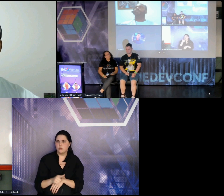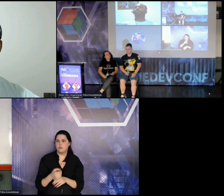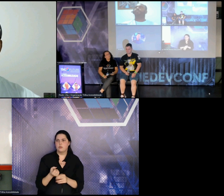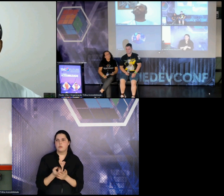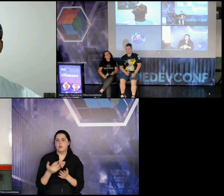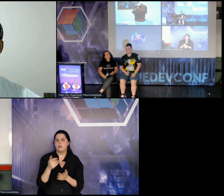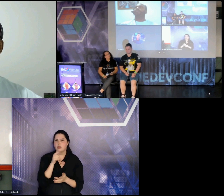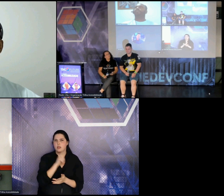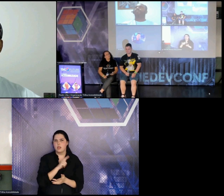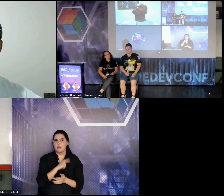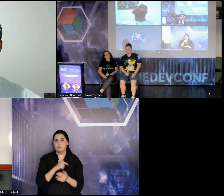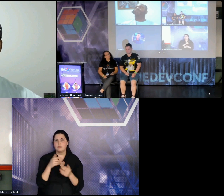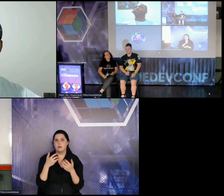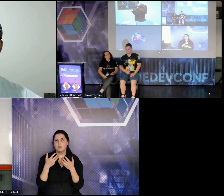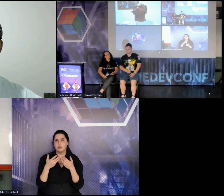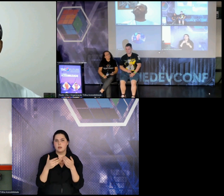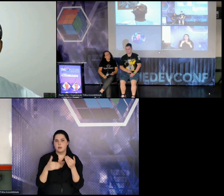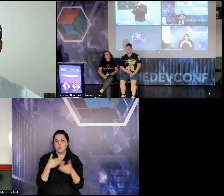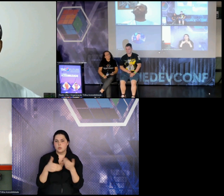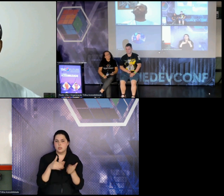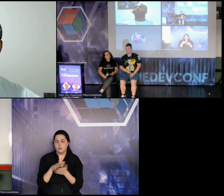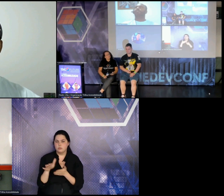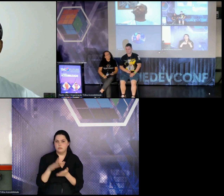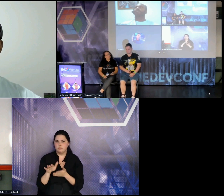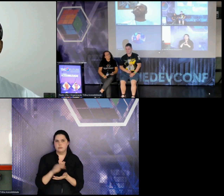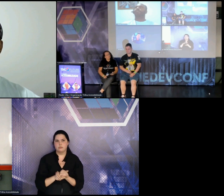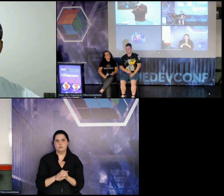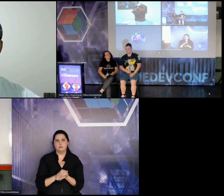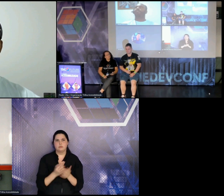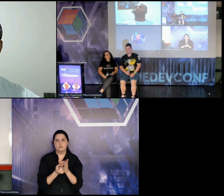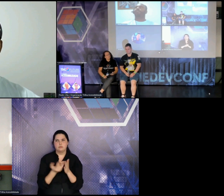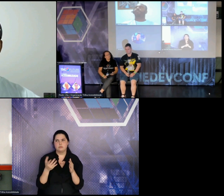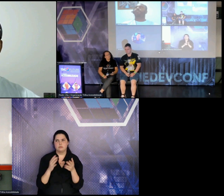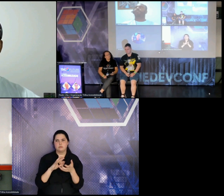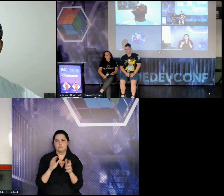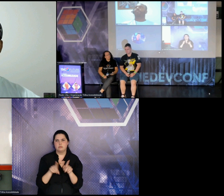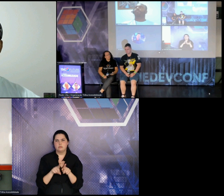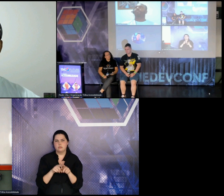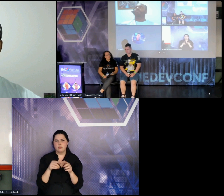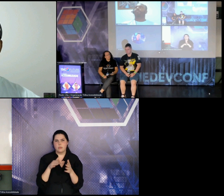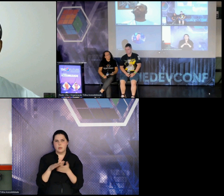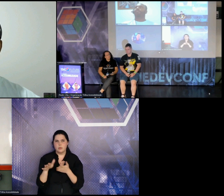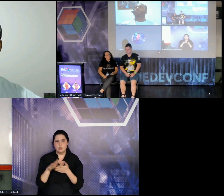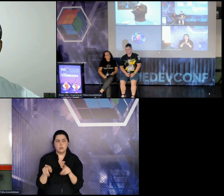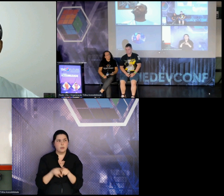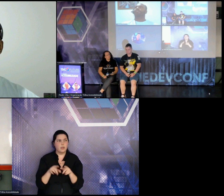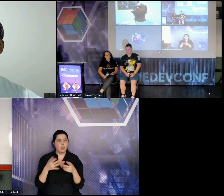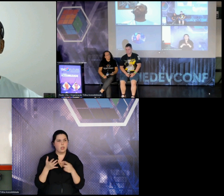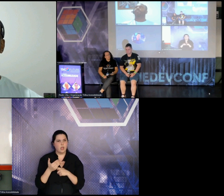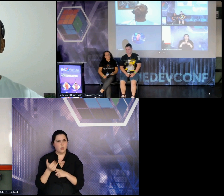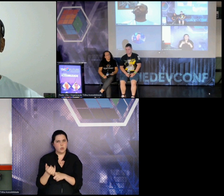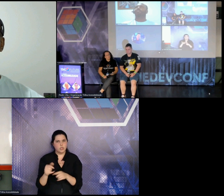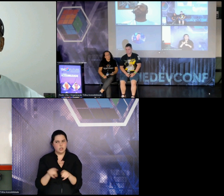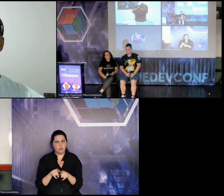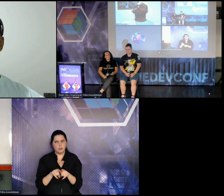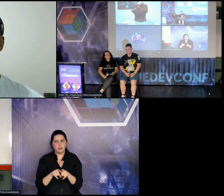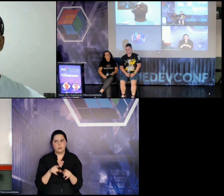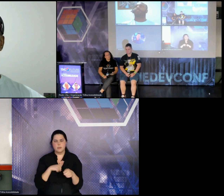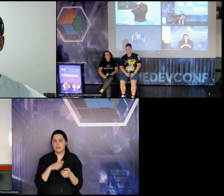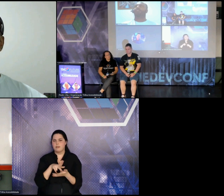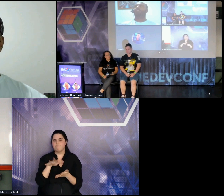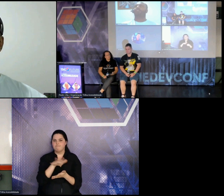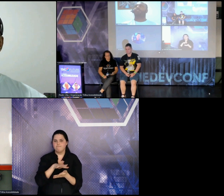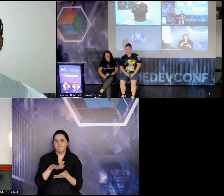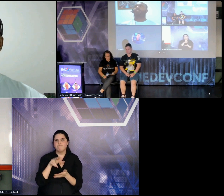produção? E às vezes a quantidade de bugs que a gente tem em produção, tecnologias ali, a gente tem que ser bem realista, né?